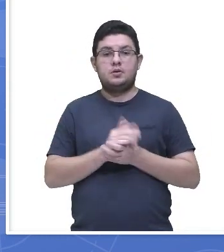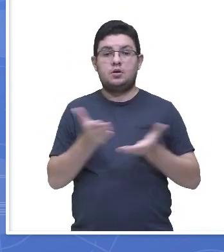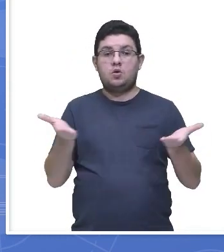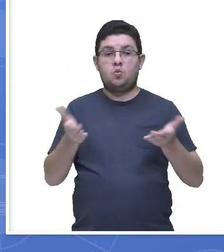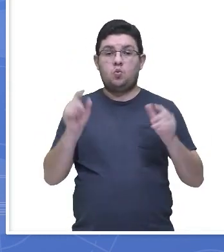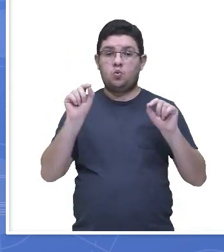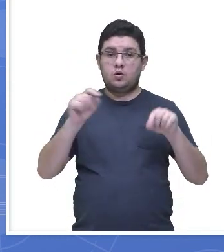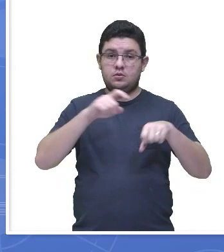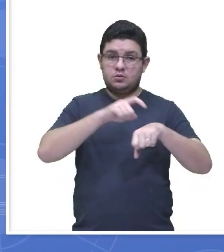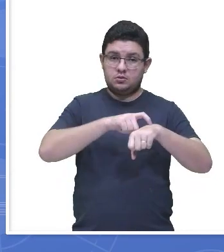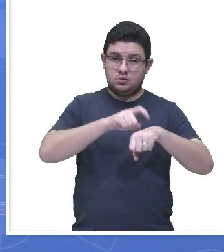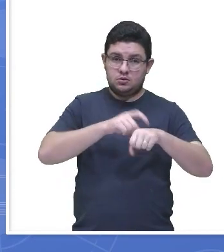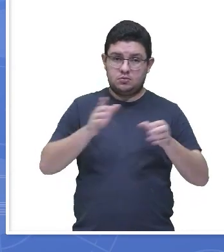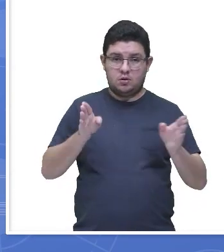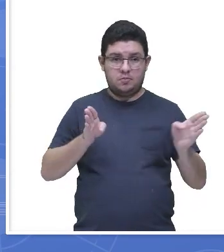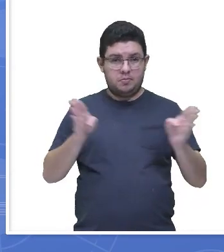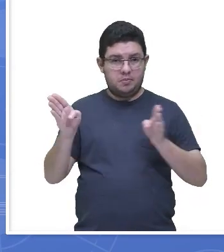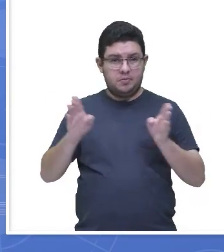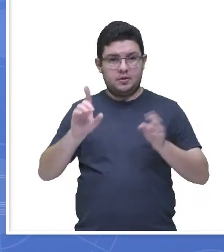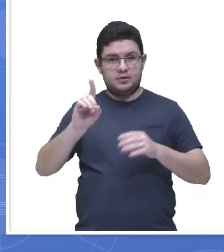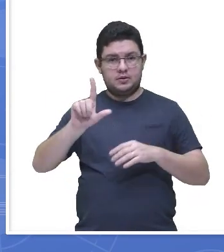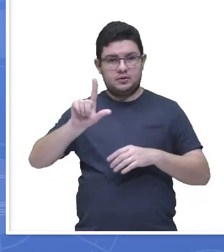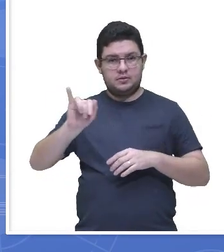para a nossa dinâmica local interativa.